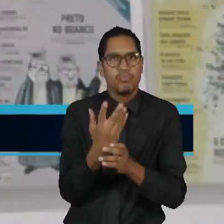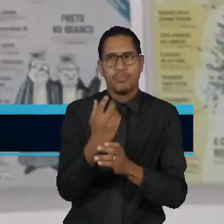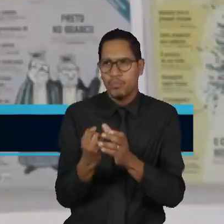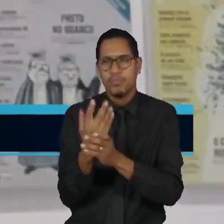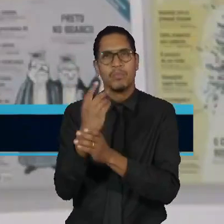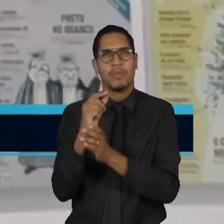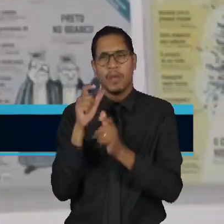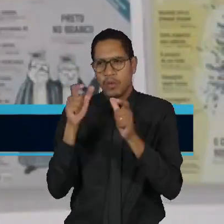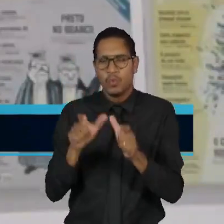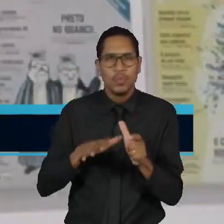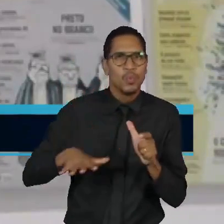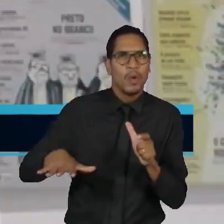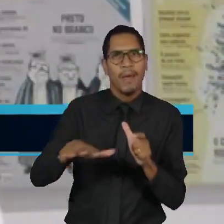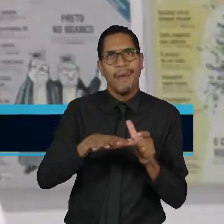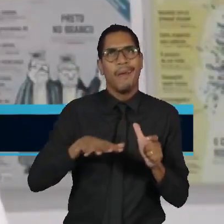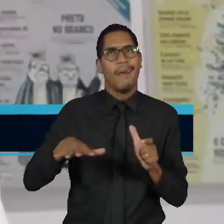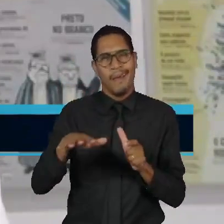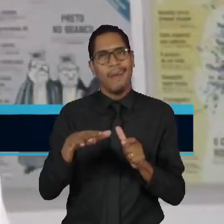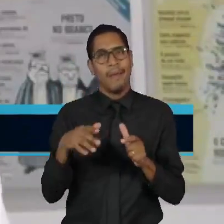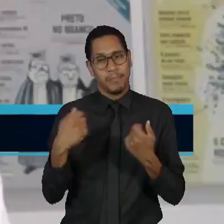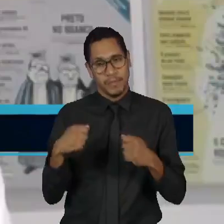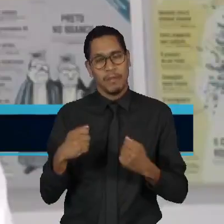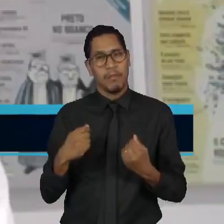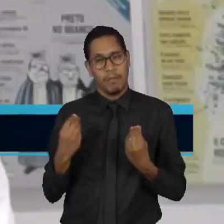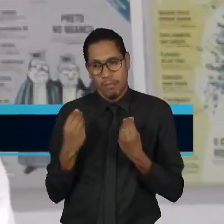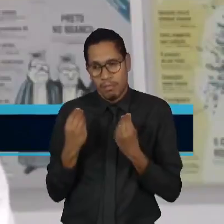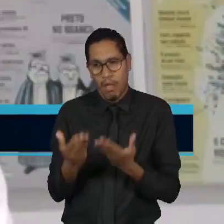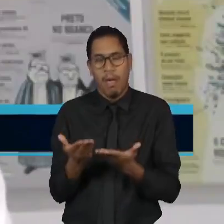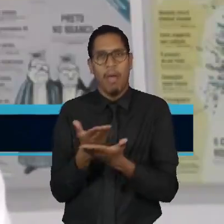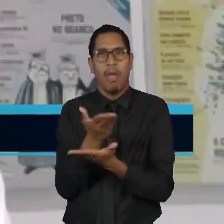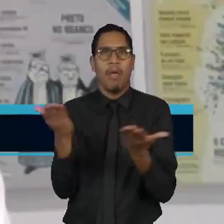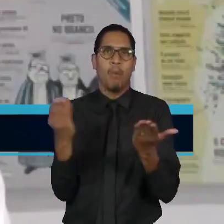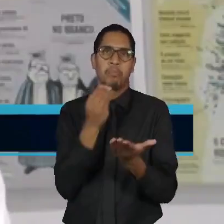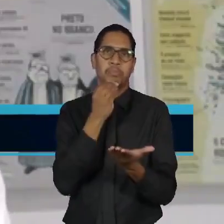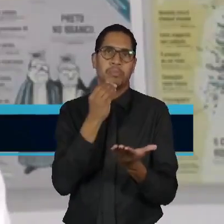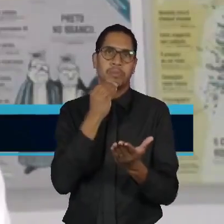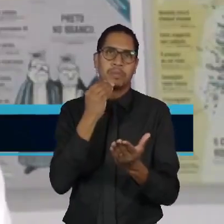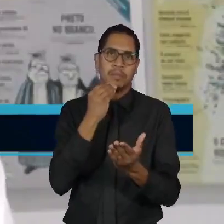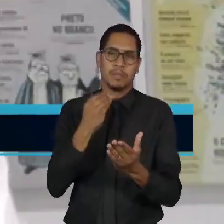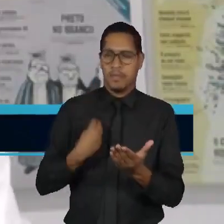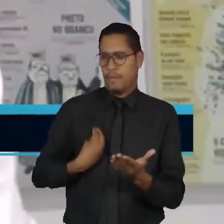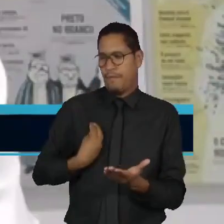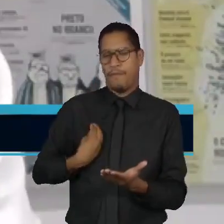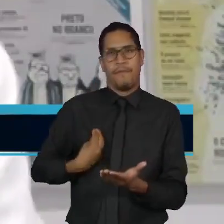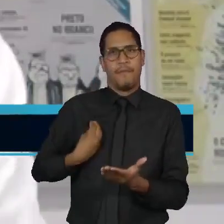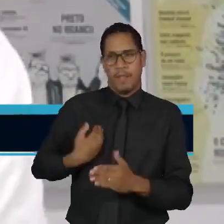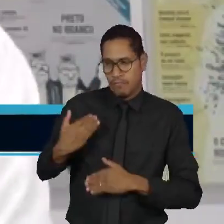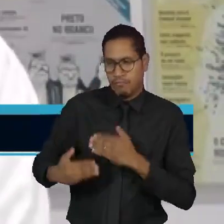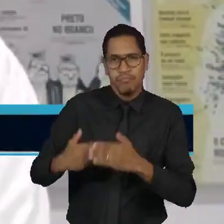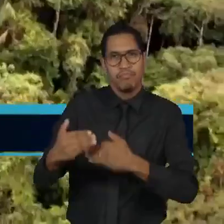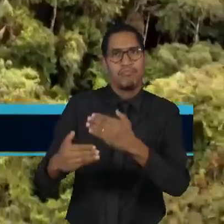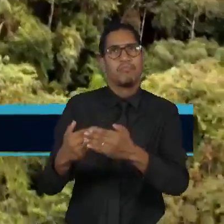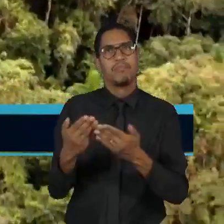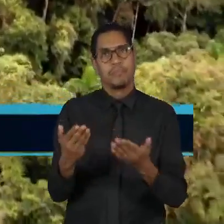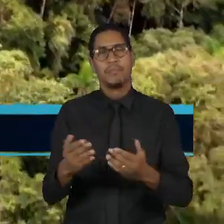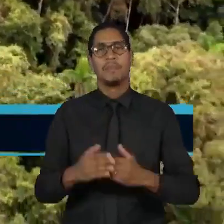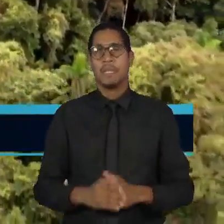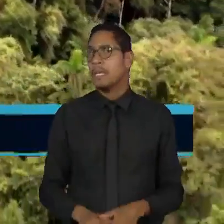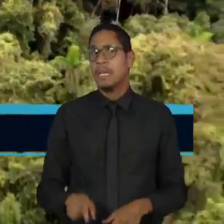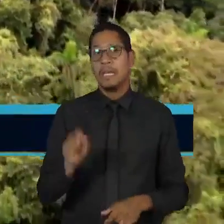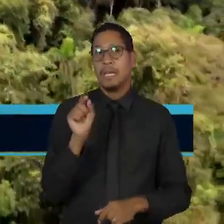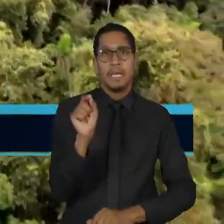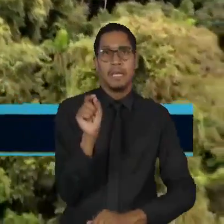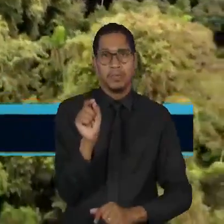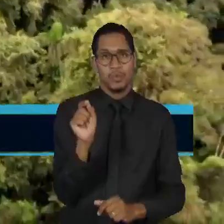bioma, devolvendo a natureza onde ela foi eliminada, e isso ser, na verdade, uma fonte